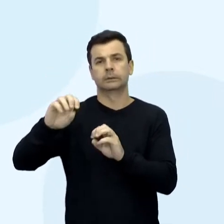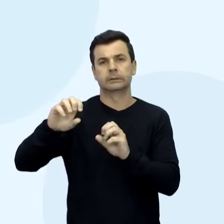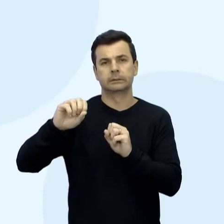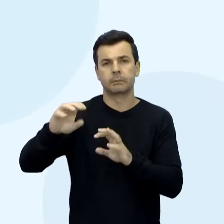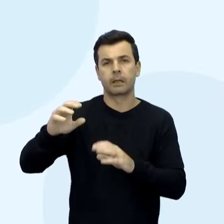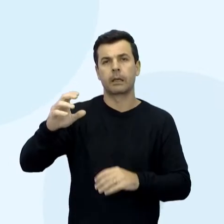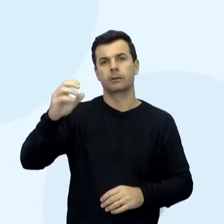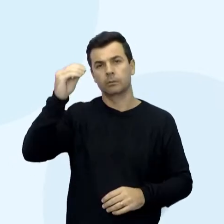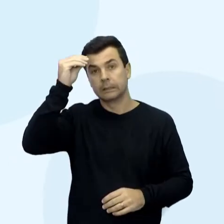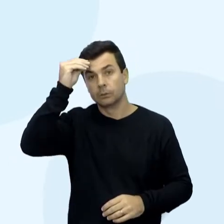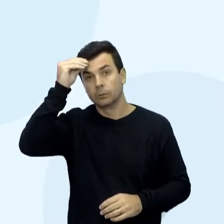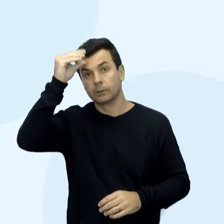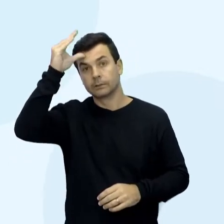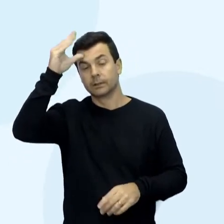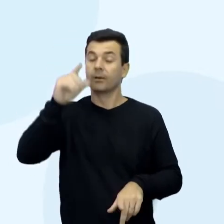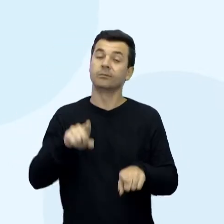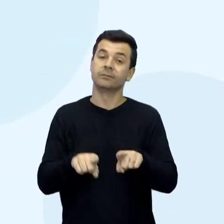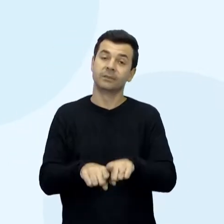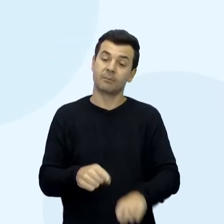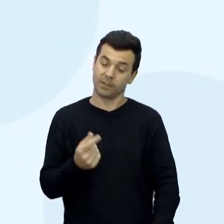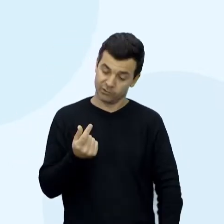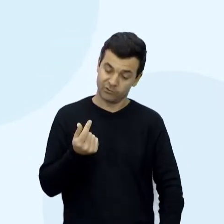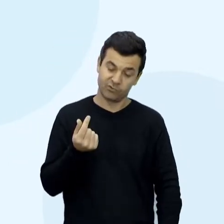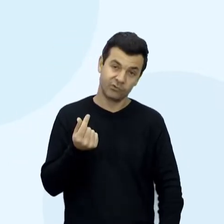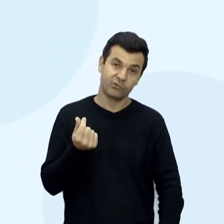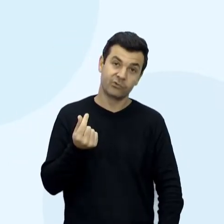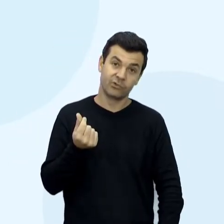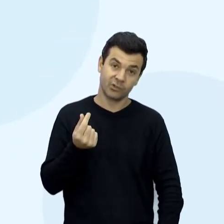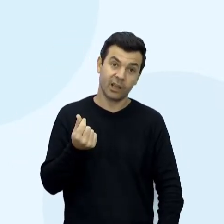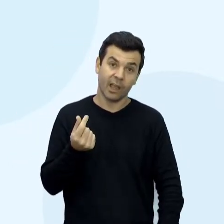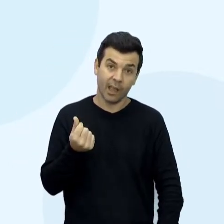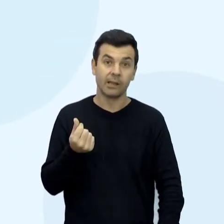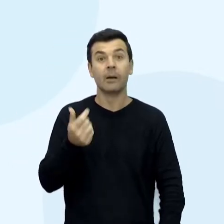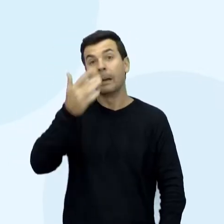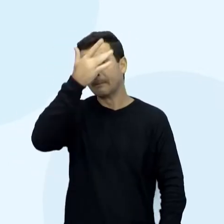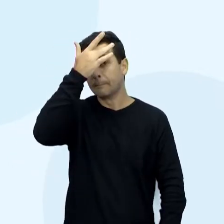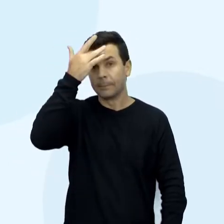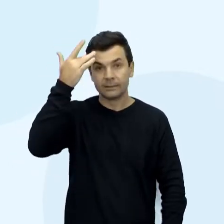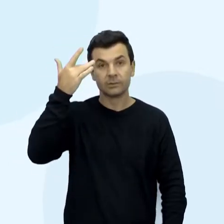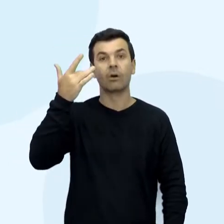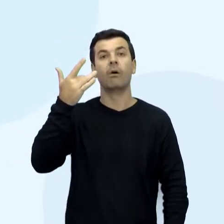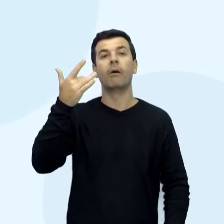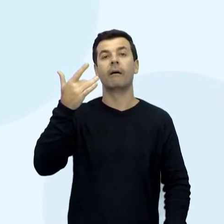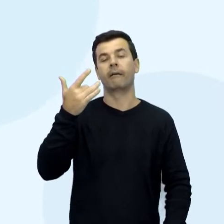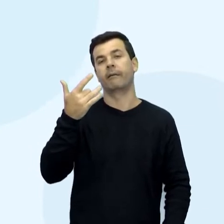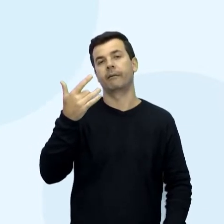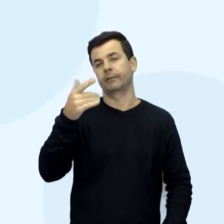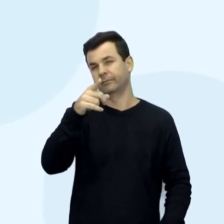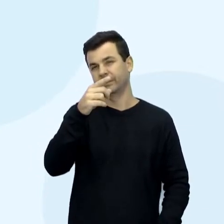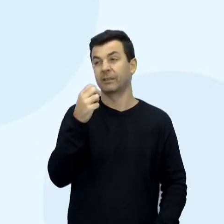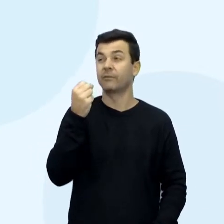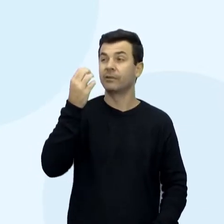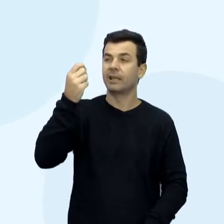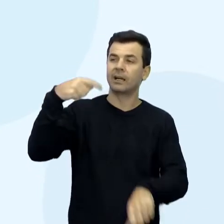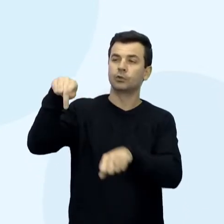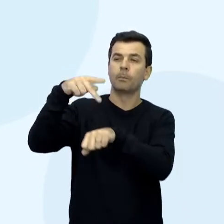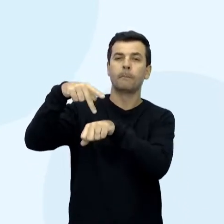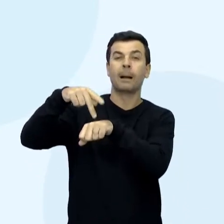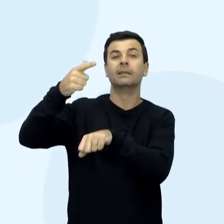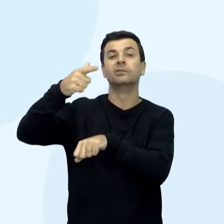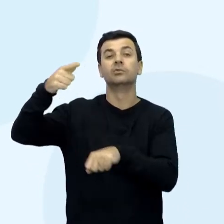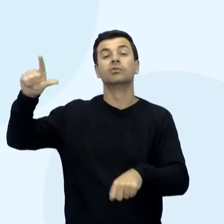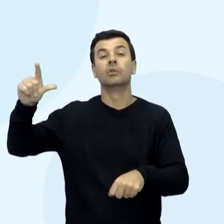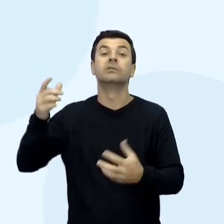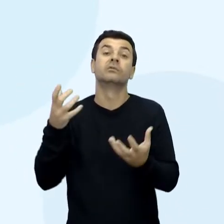também trazem dinheiro, tá? Porque eles trazem turismo, né? Quando você visita um país diferente, normalmente você